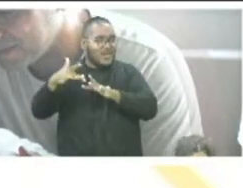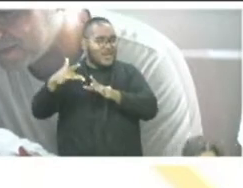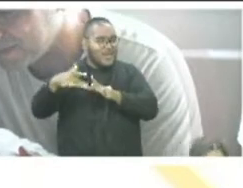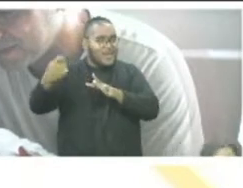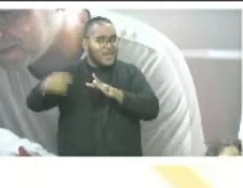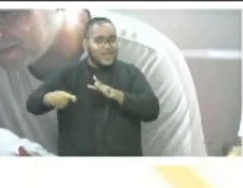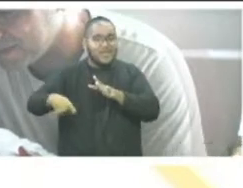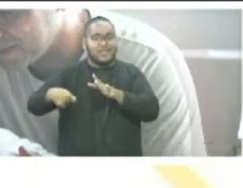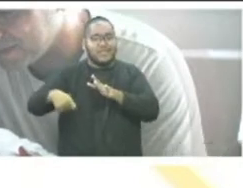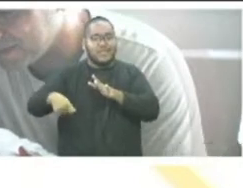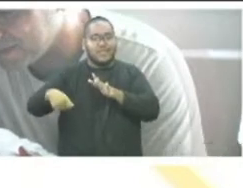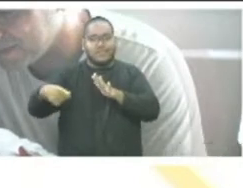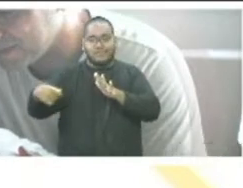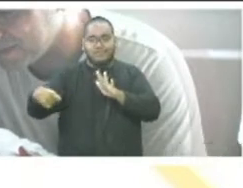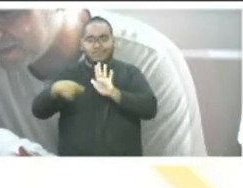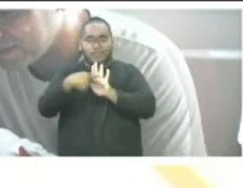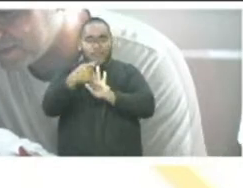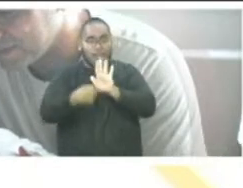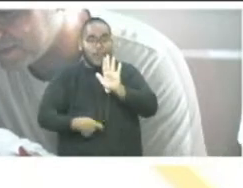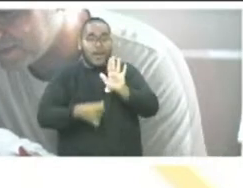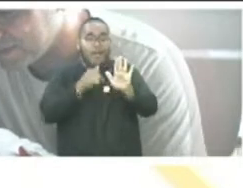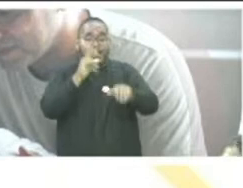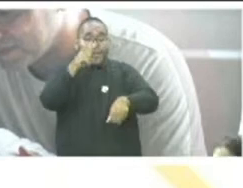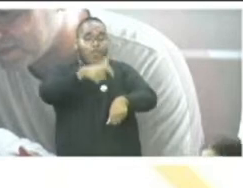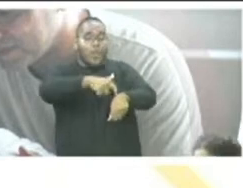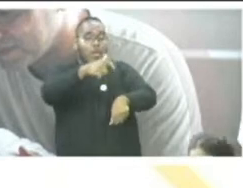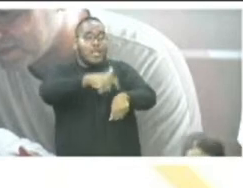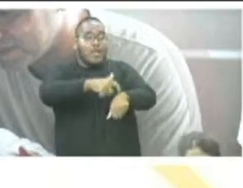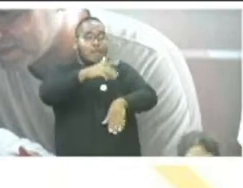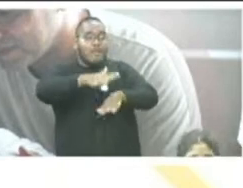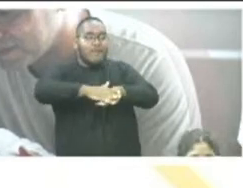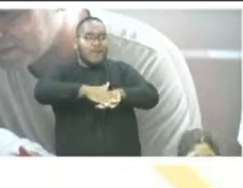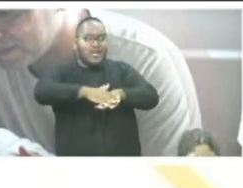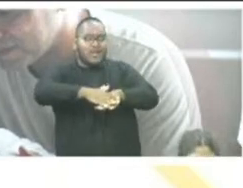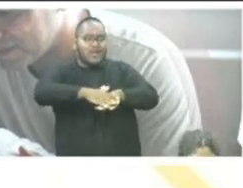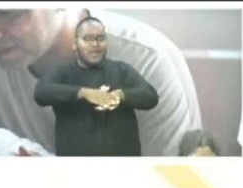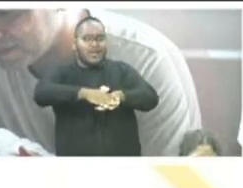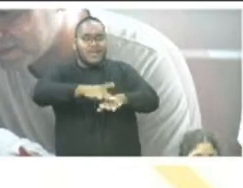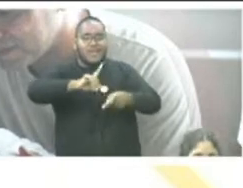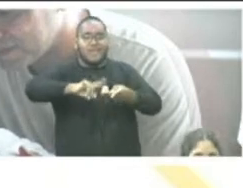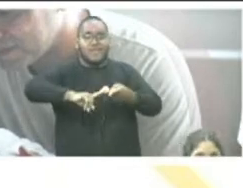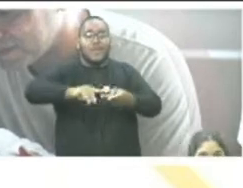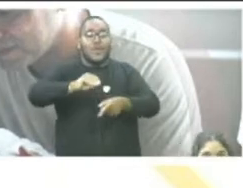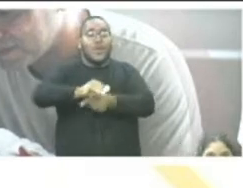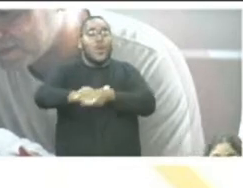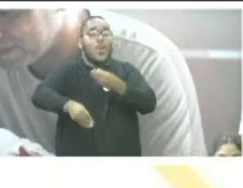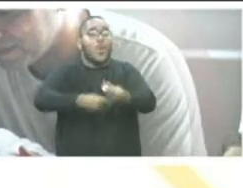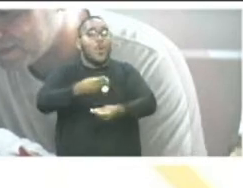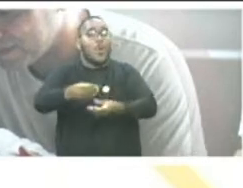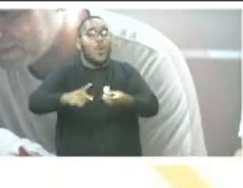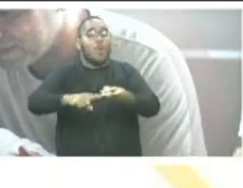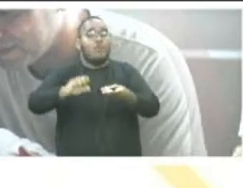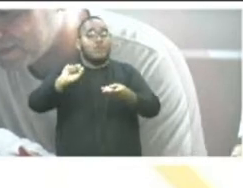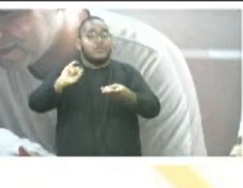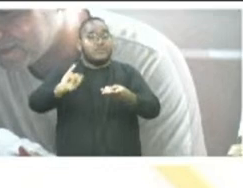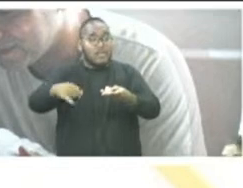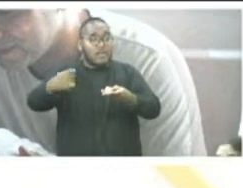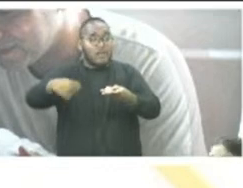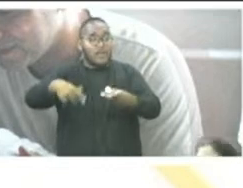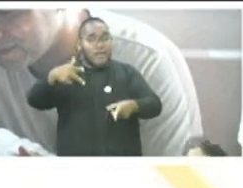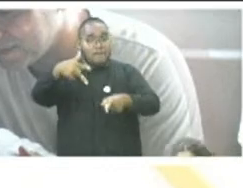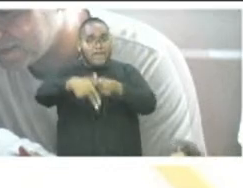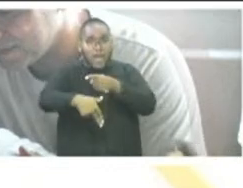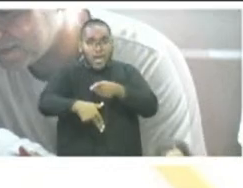registrado. Quanto tempo foi feito, com qual cuidador foi feito, se precisou ser interrompido, se não